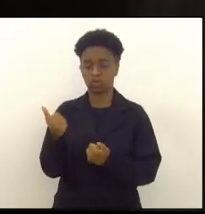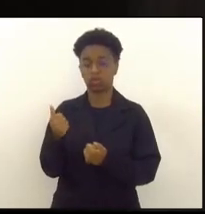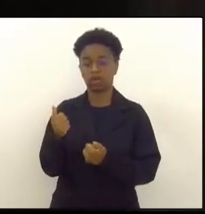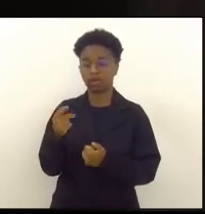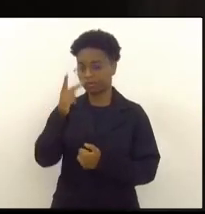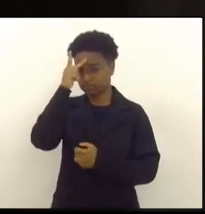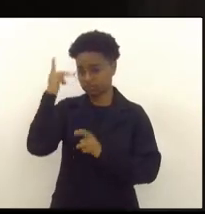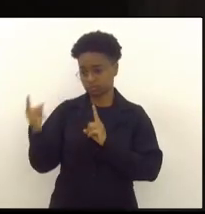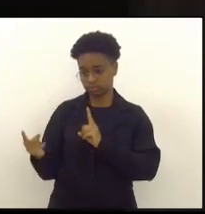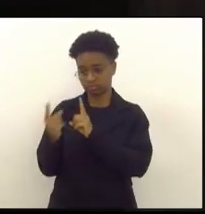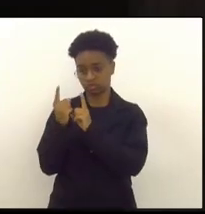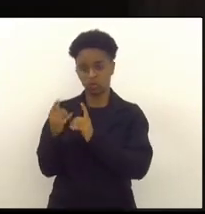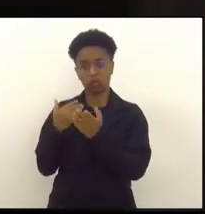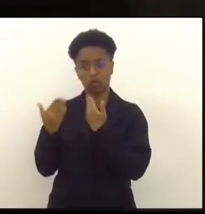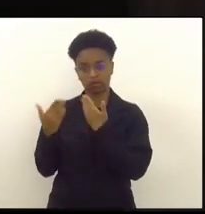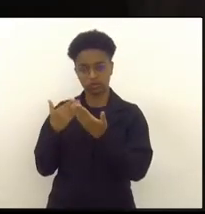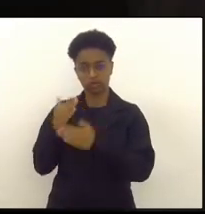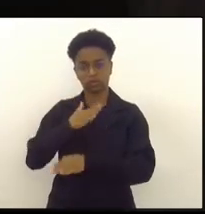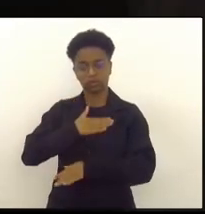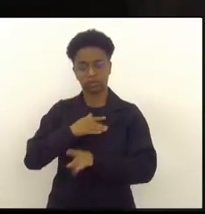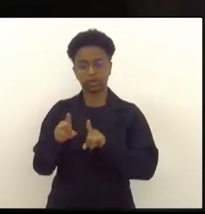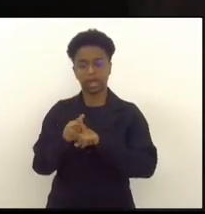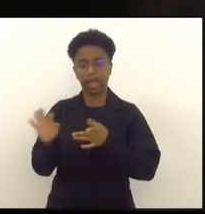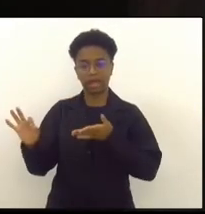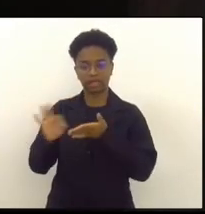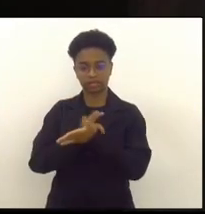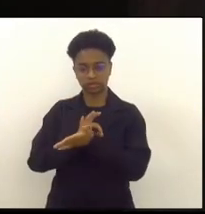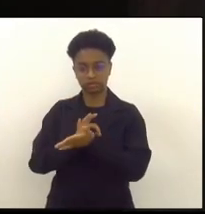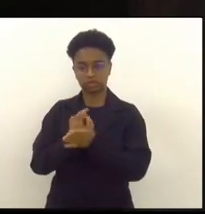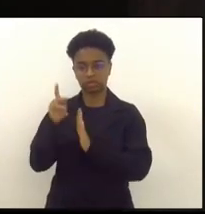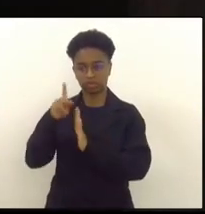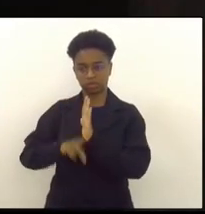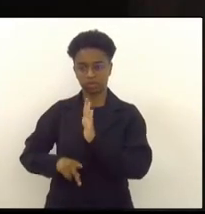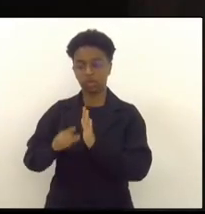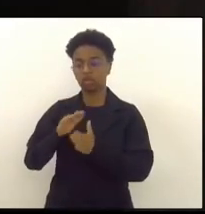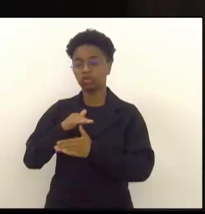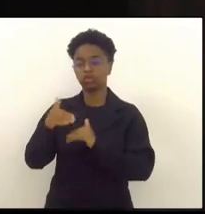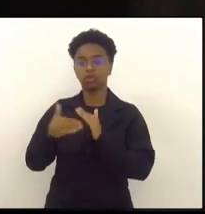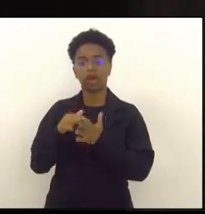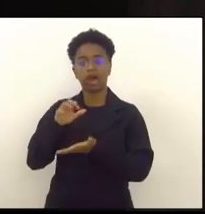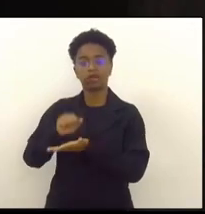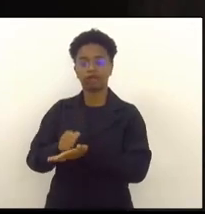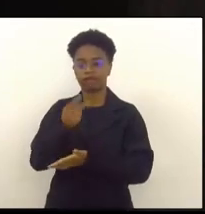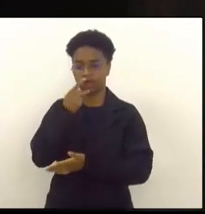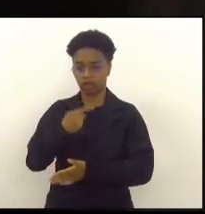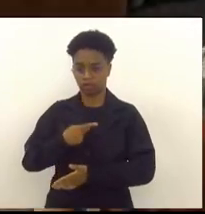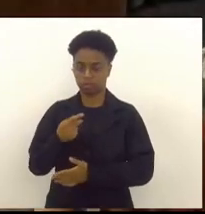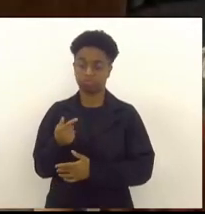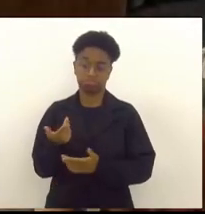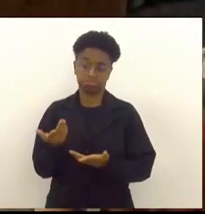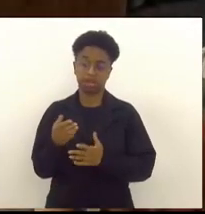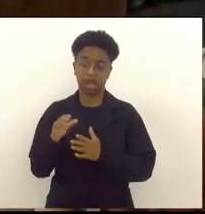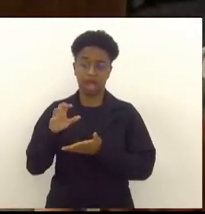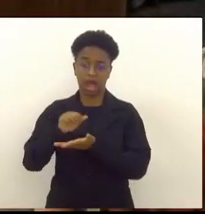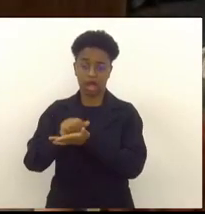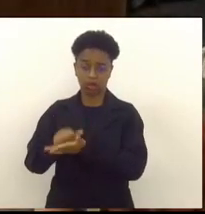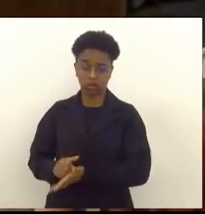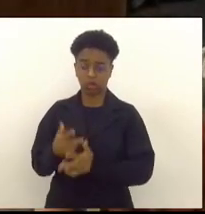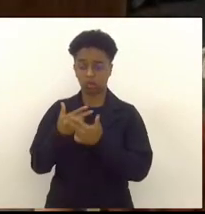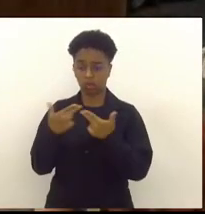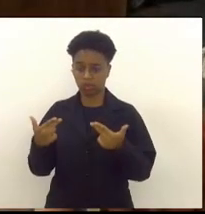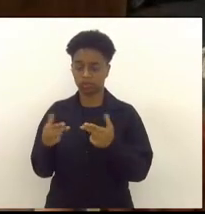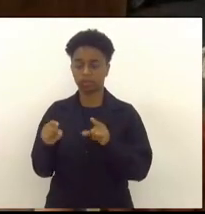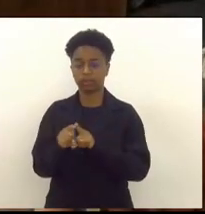um assessor dele veio, ele ia... Assinou lá o... Falou, tudo que ele ia anotar, você fala comigo. Aí ele anotou o que eu queria. O